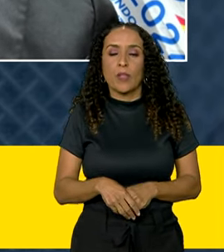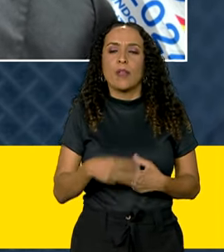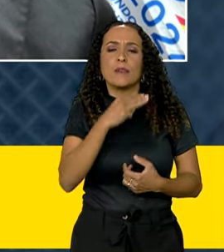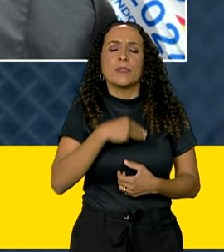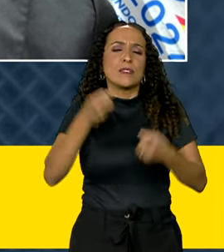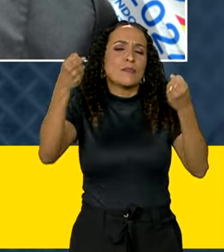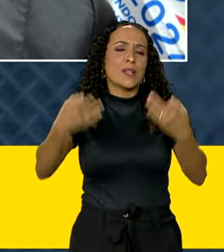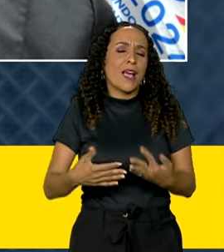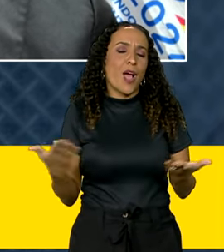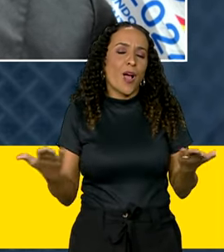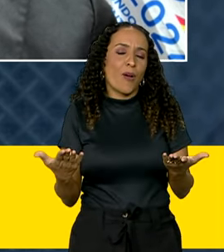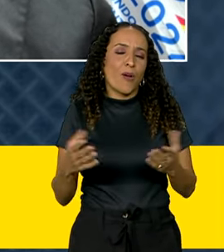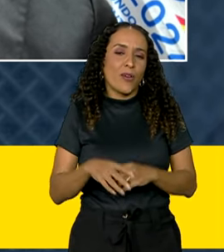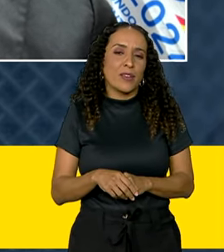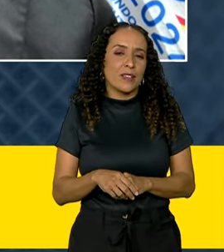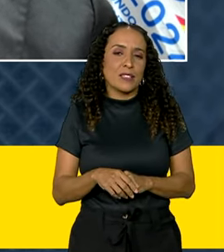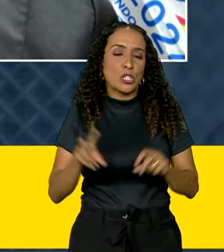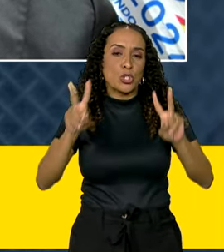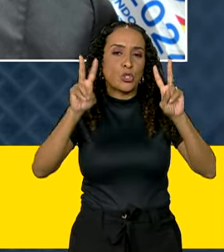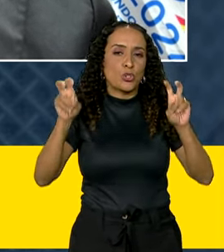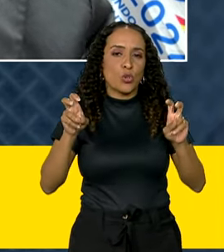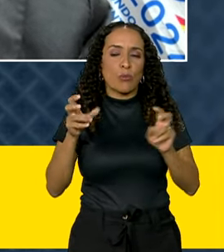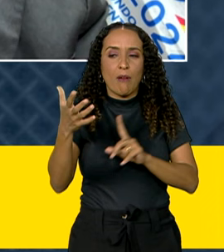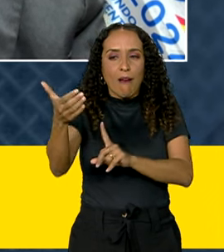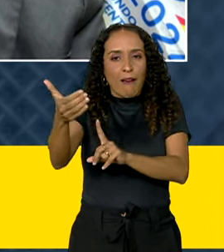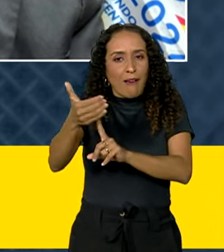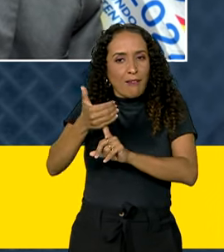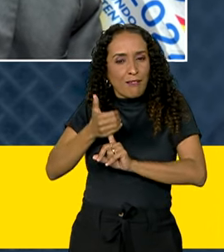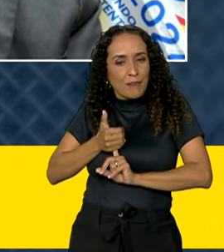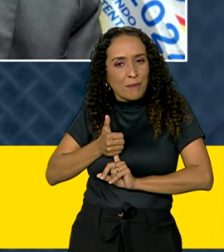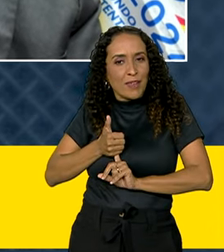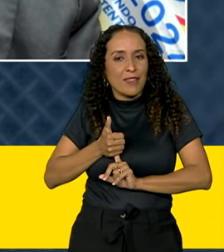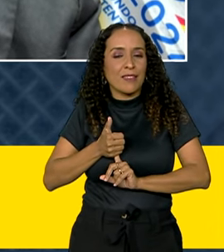vamos falar um pouquinho sobre o acolhimento, né?